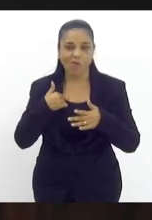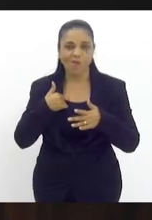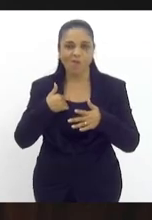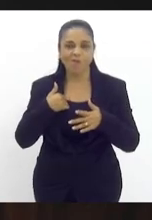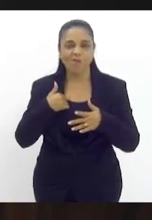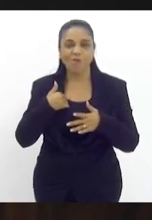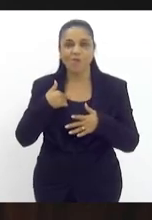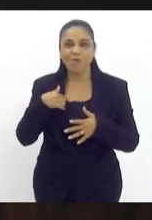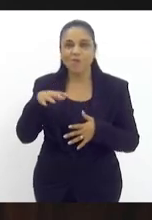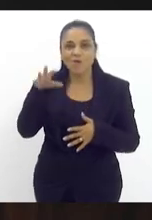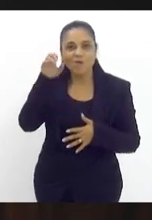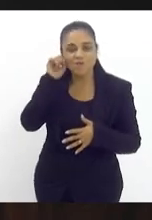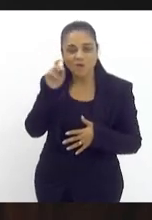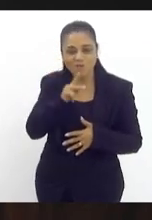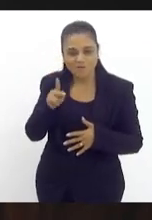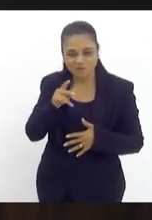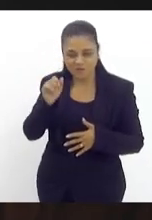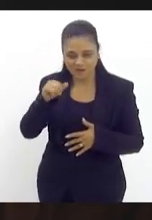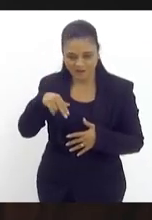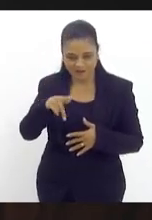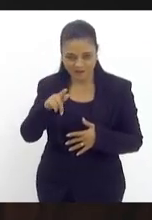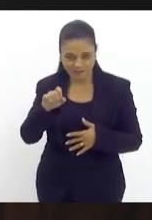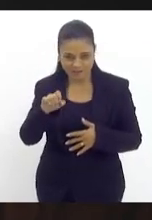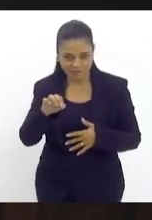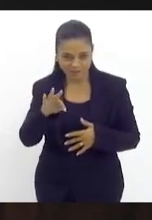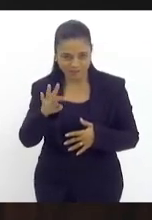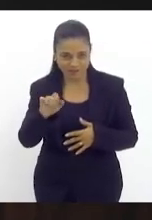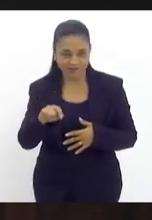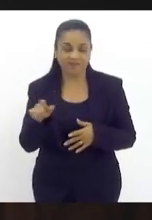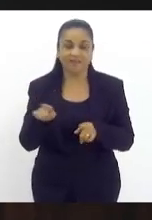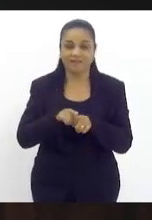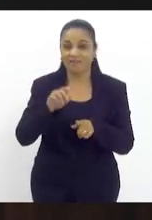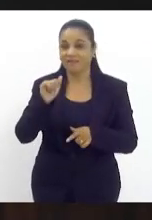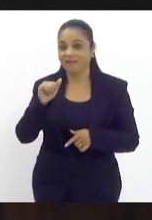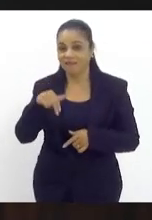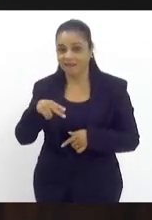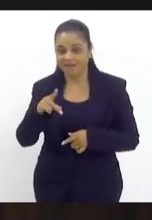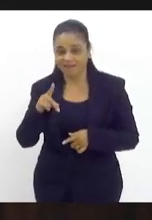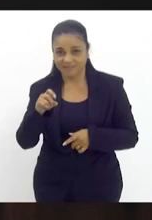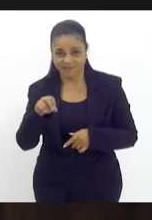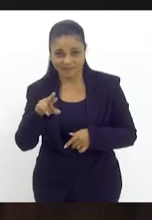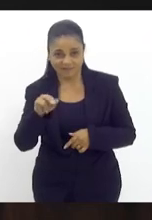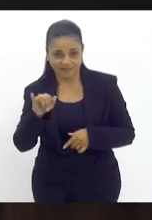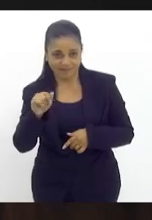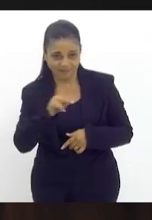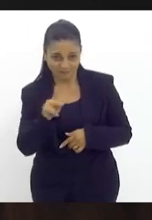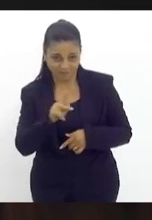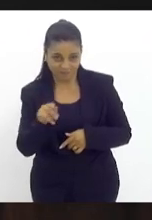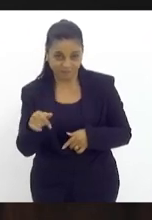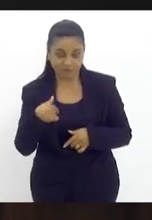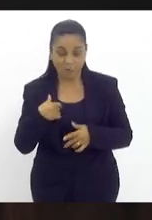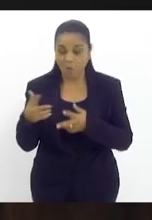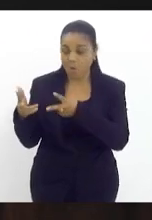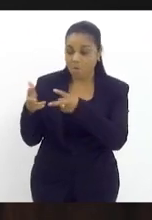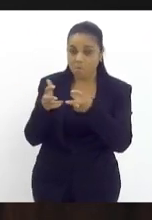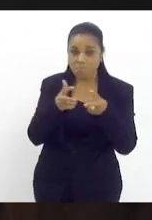a professora doutora Ângela Gandra quanto a professora doutora Adriana, eu